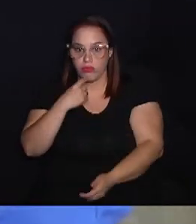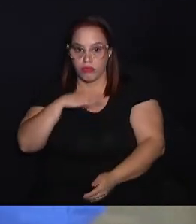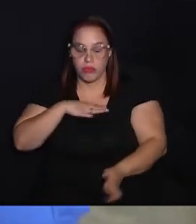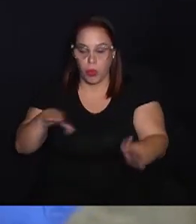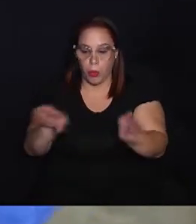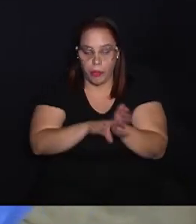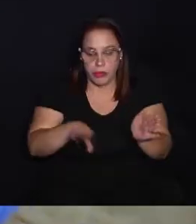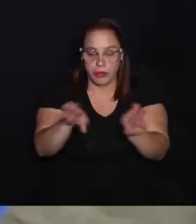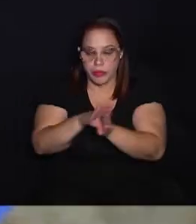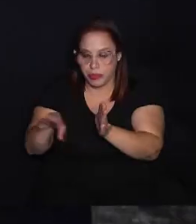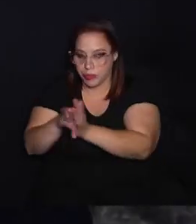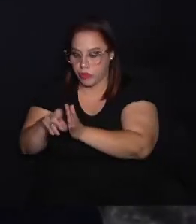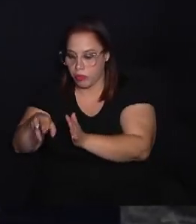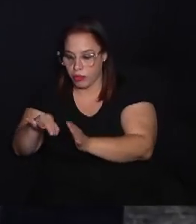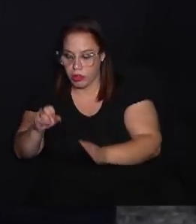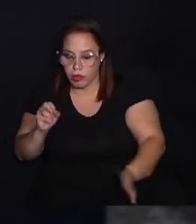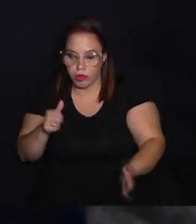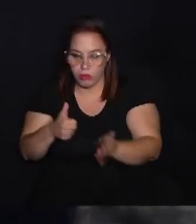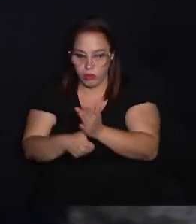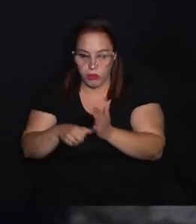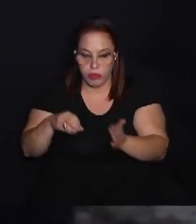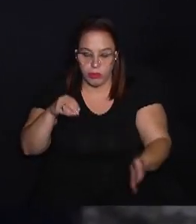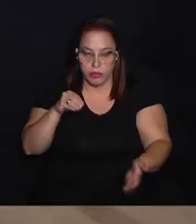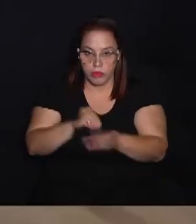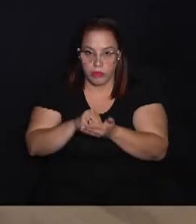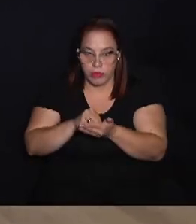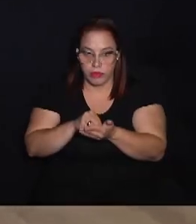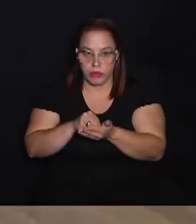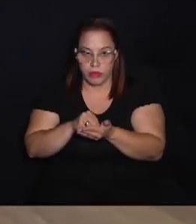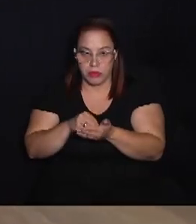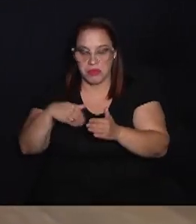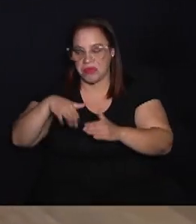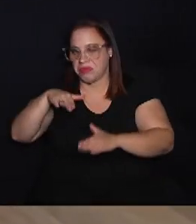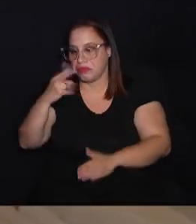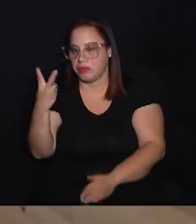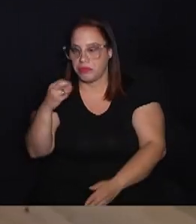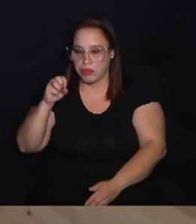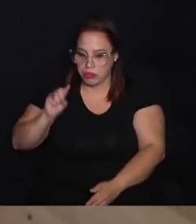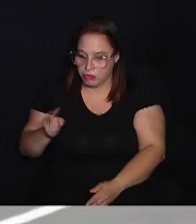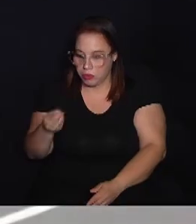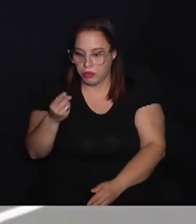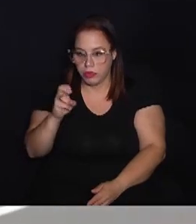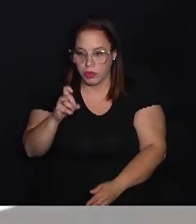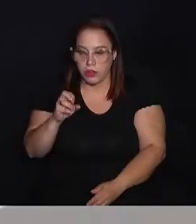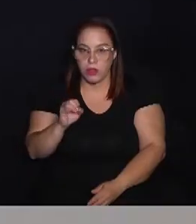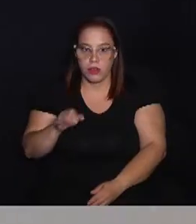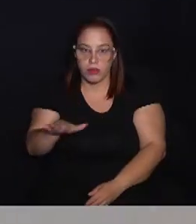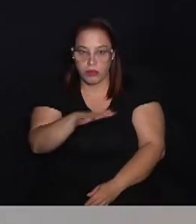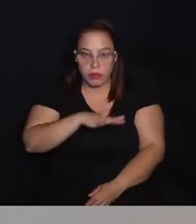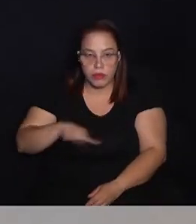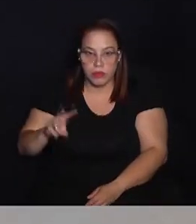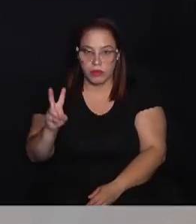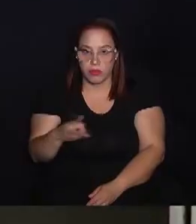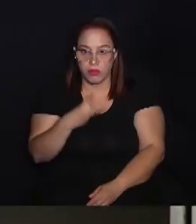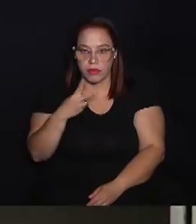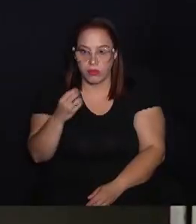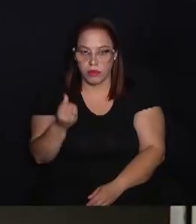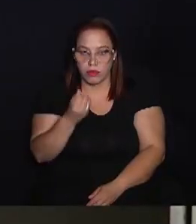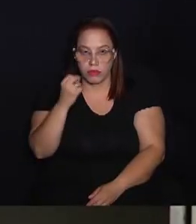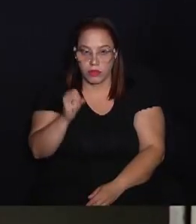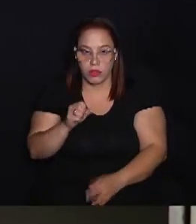da tarde. Depois do fechamento dos portões, começou o intenso trabalho do Tribunal Regional Eleitoral, com